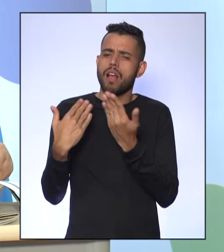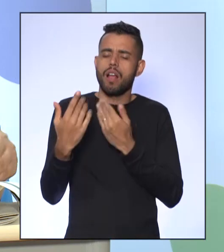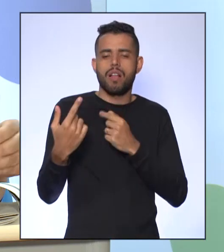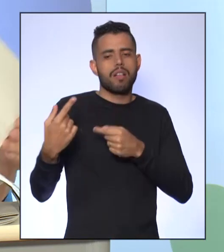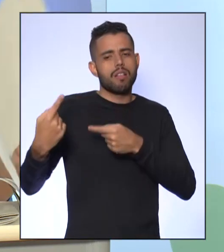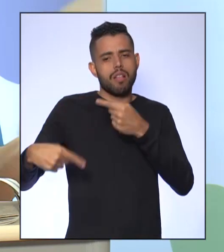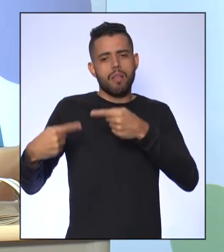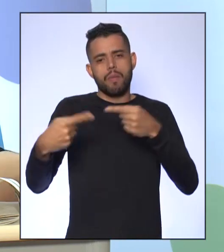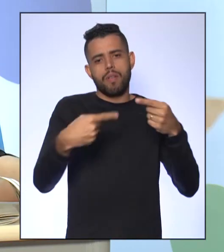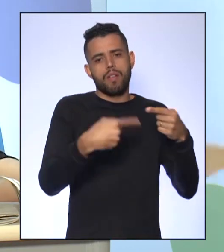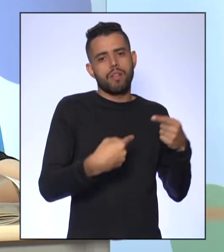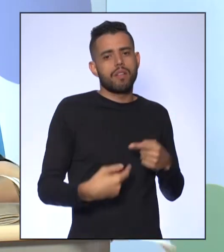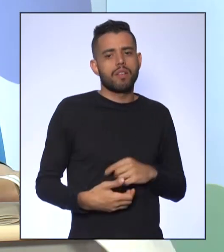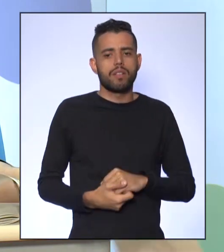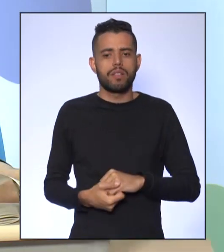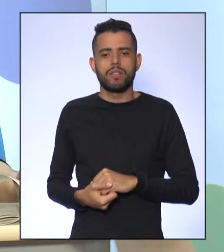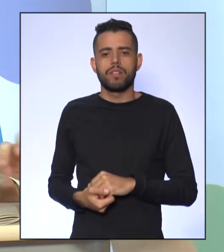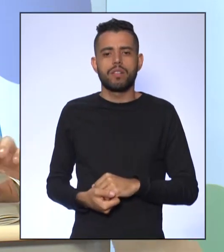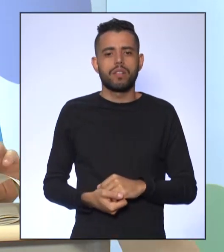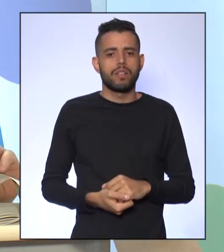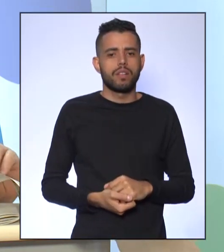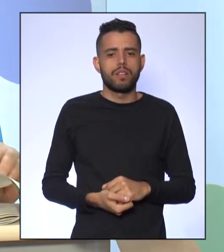debater, né, para